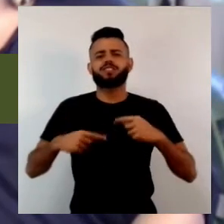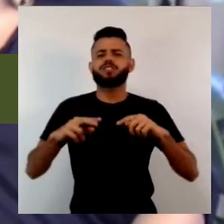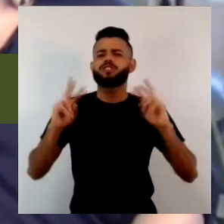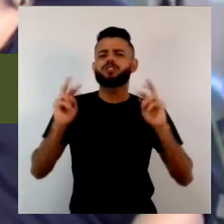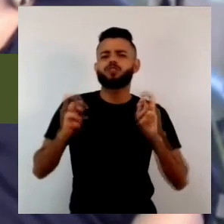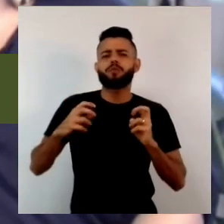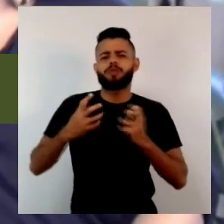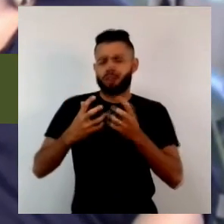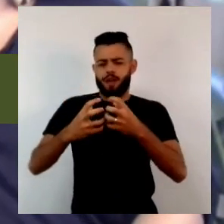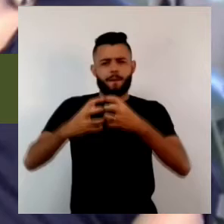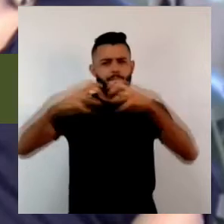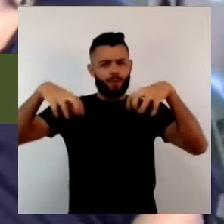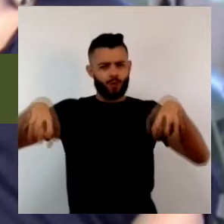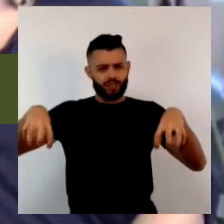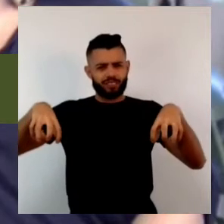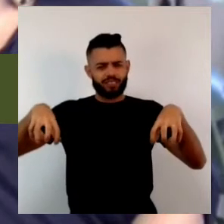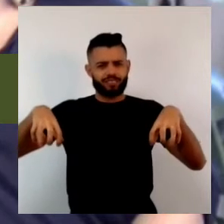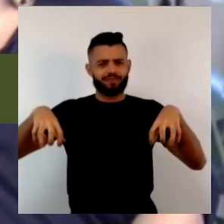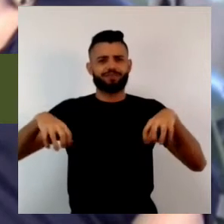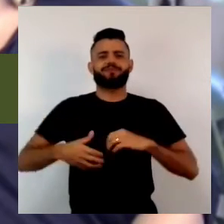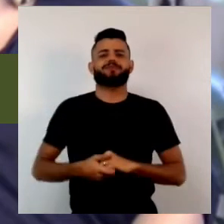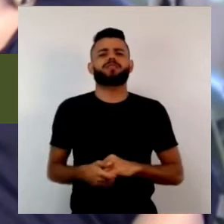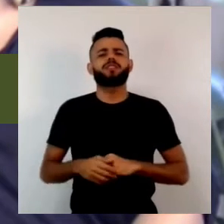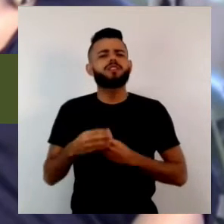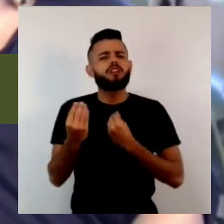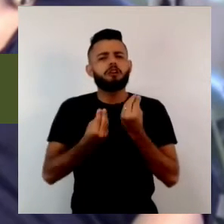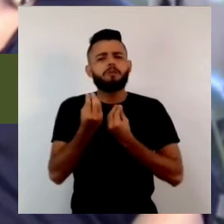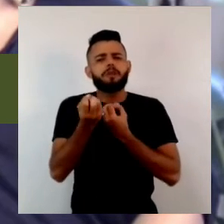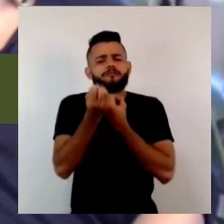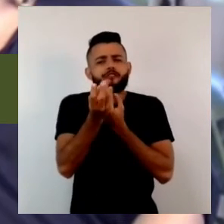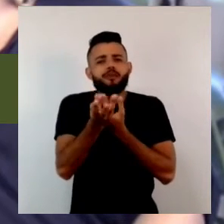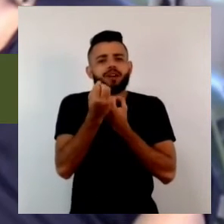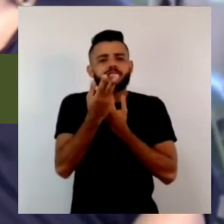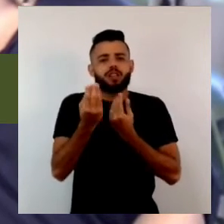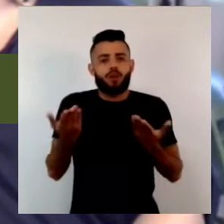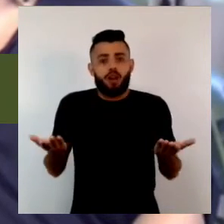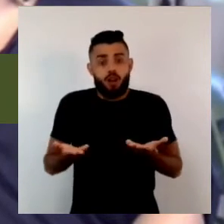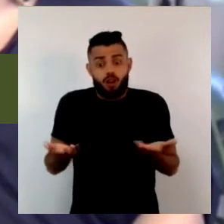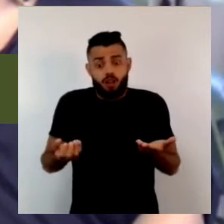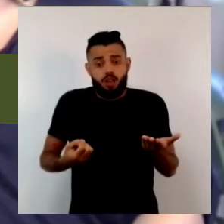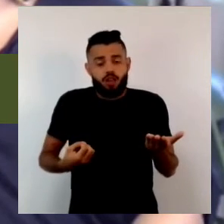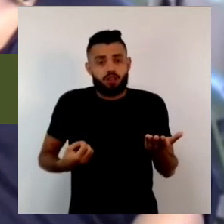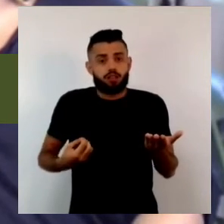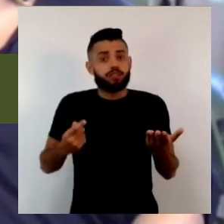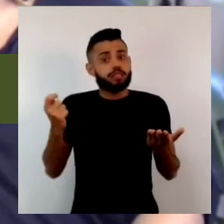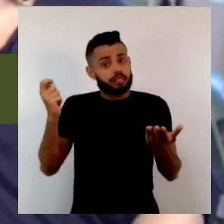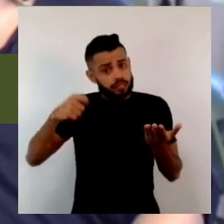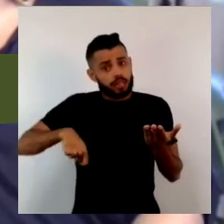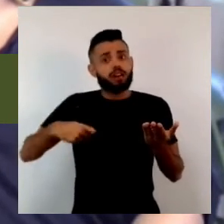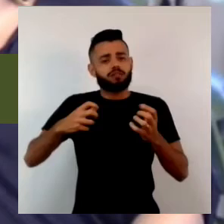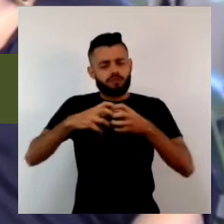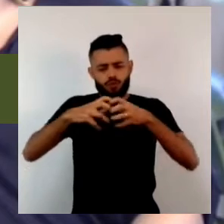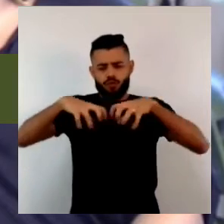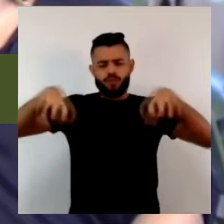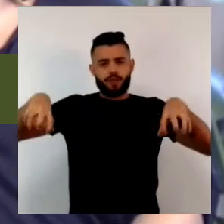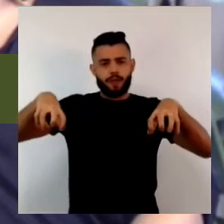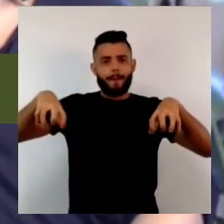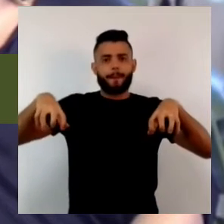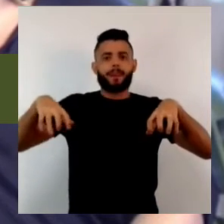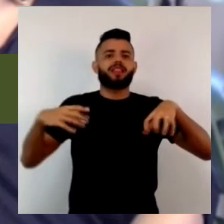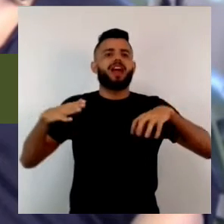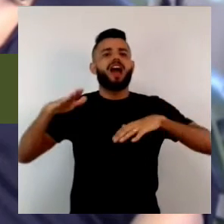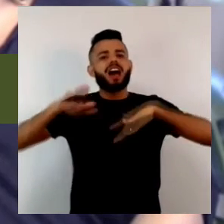como a informação nessa nova realidade ela pode realmente polarizar e ao invés de muitas vezes criar novas